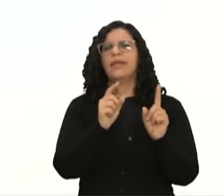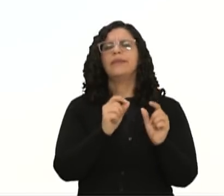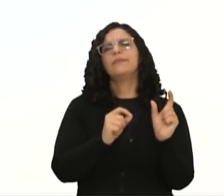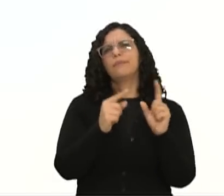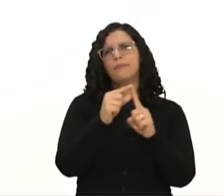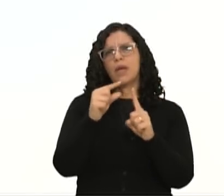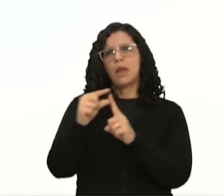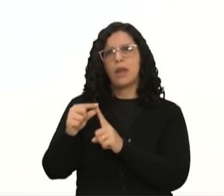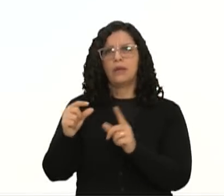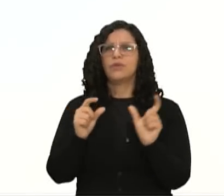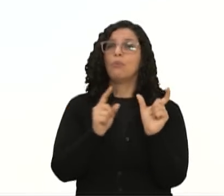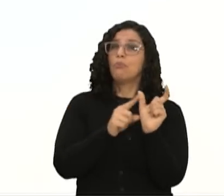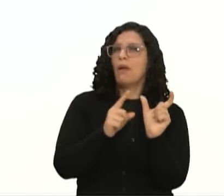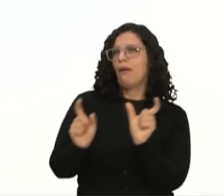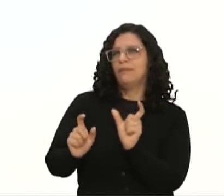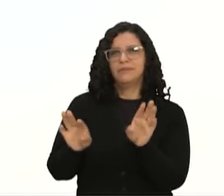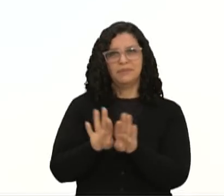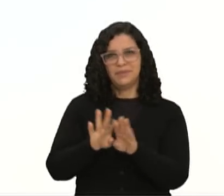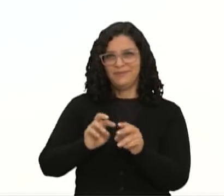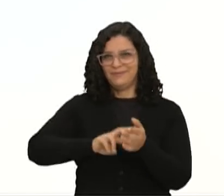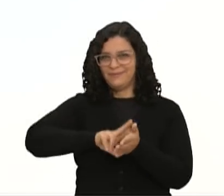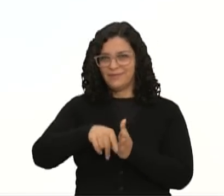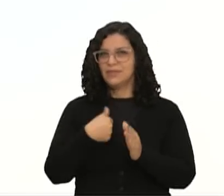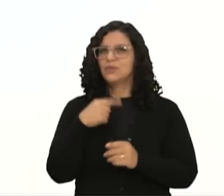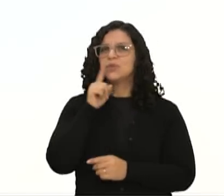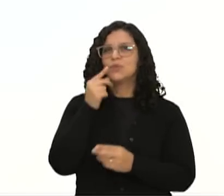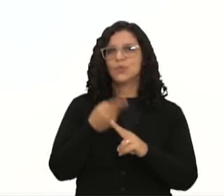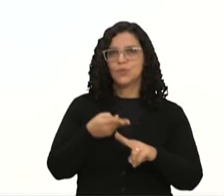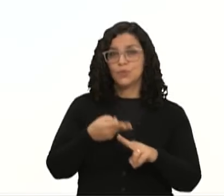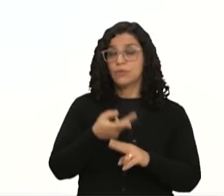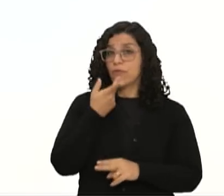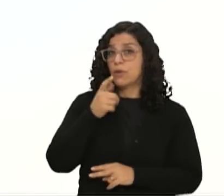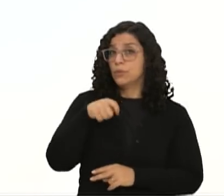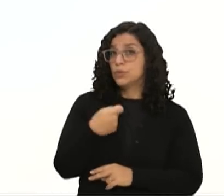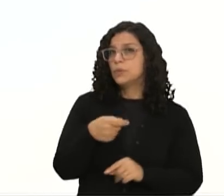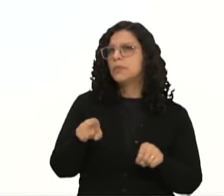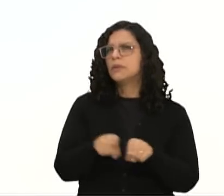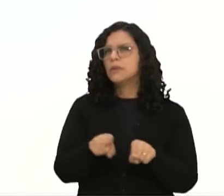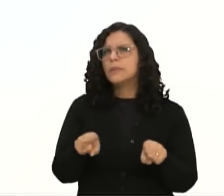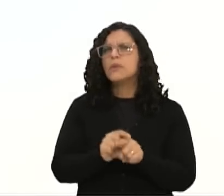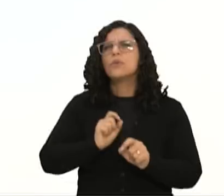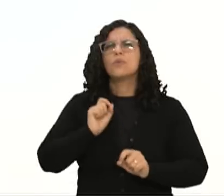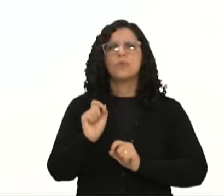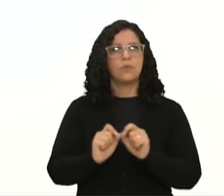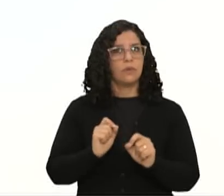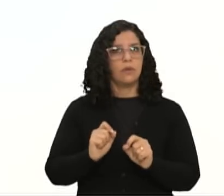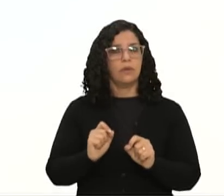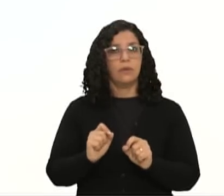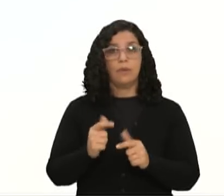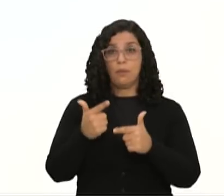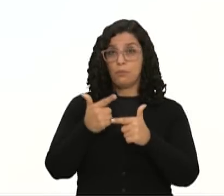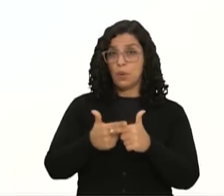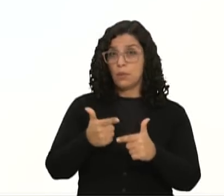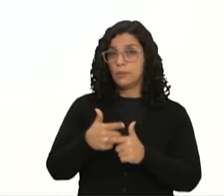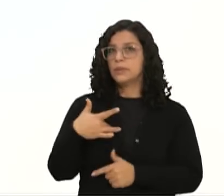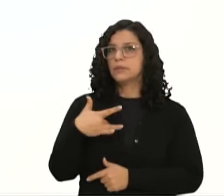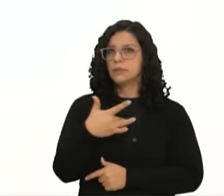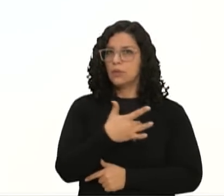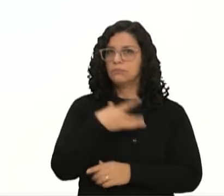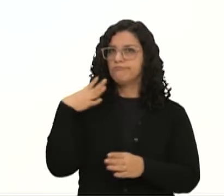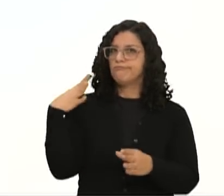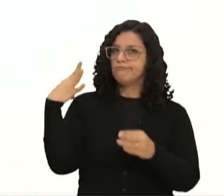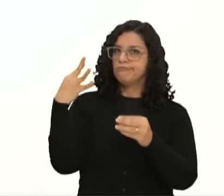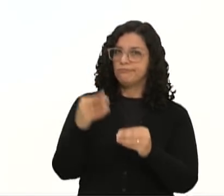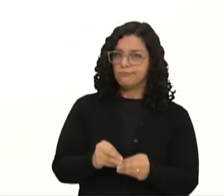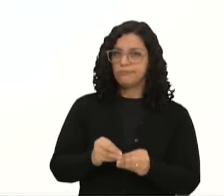nosso dia a dia presente, né? Falamos também um pouquinho sobre health problems, fizemos uma